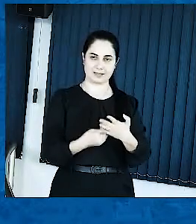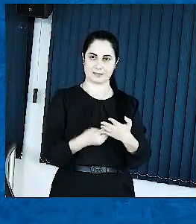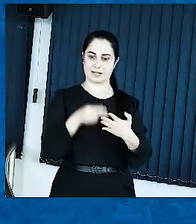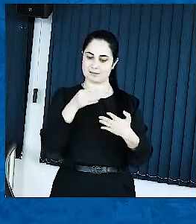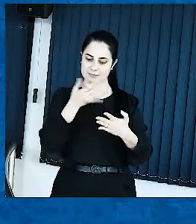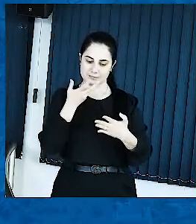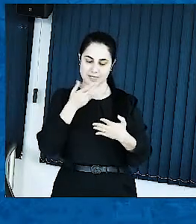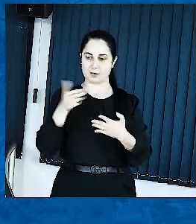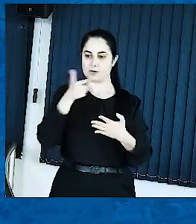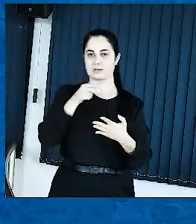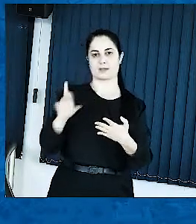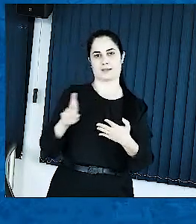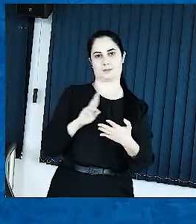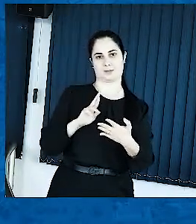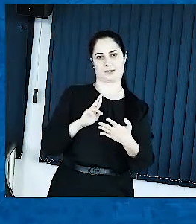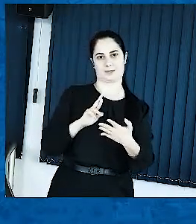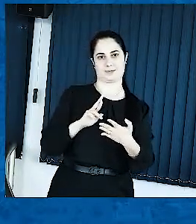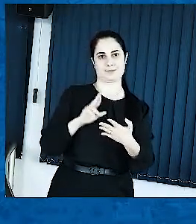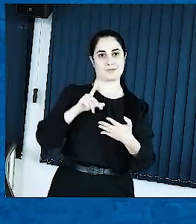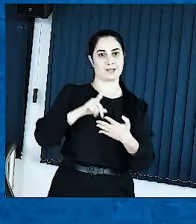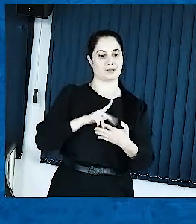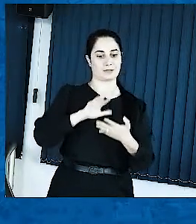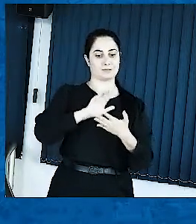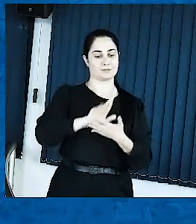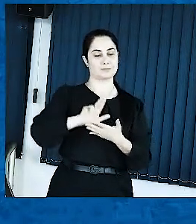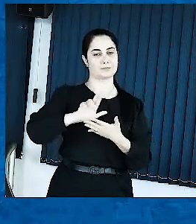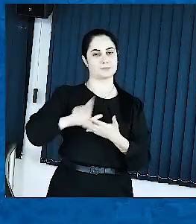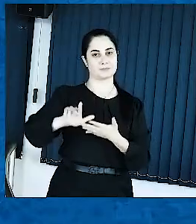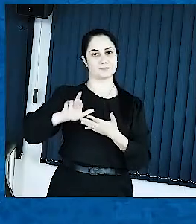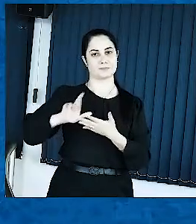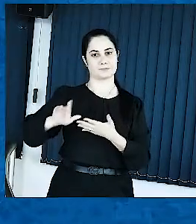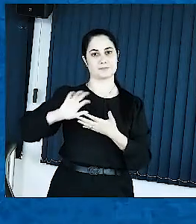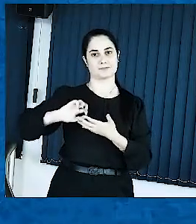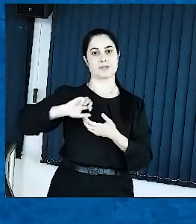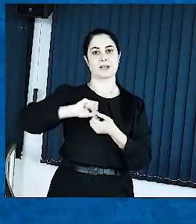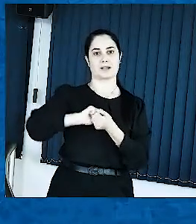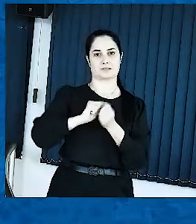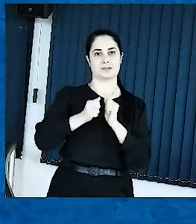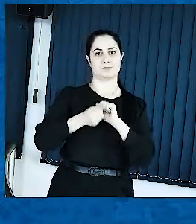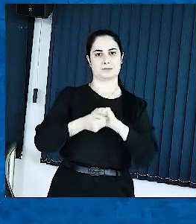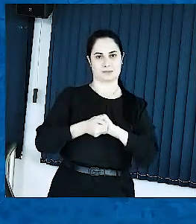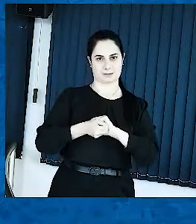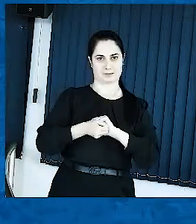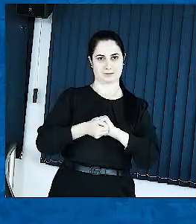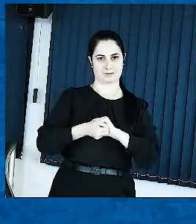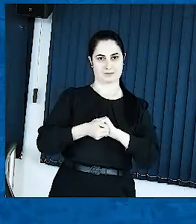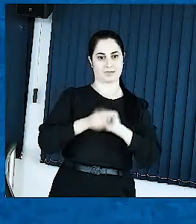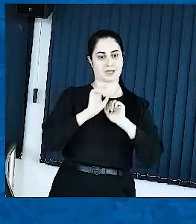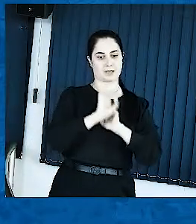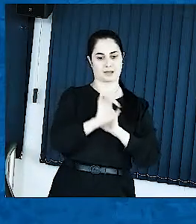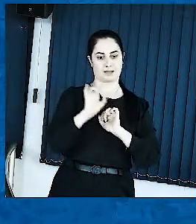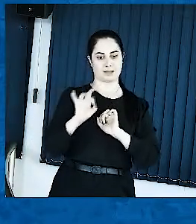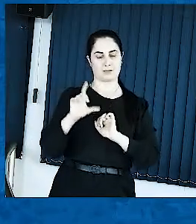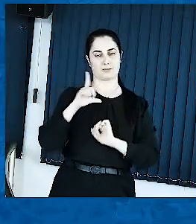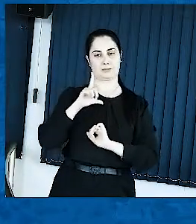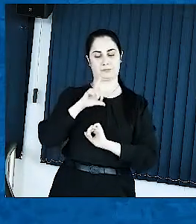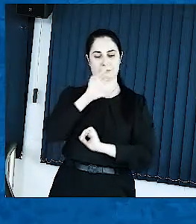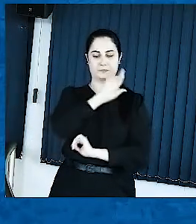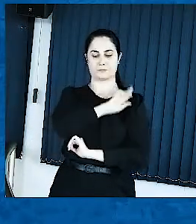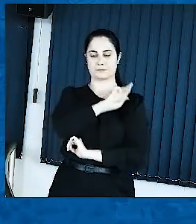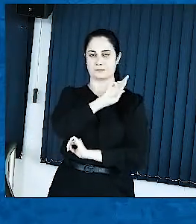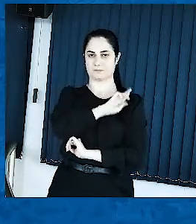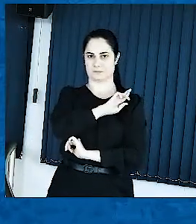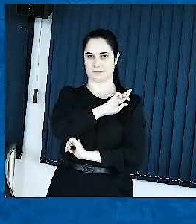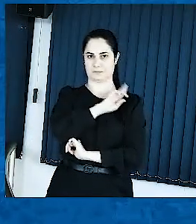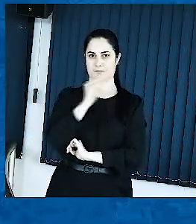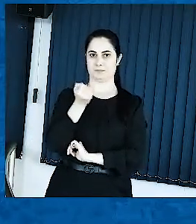possa responder. Então, são várias coisas que precisam ser feitas em equipe. E cada um tem um papel